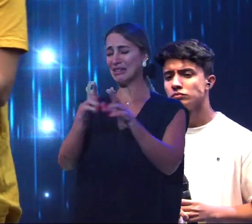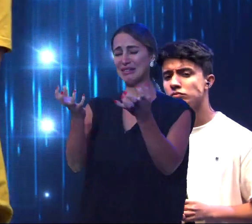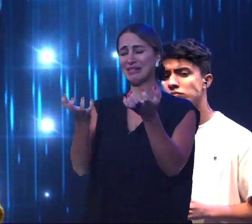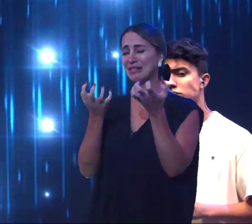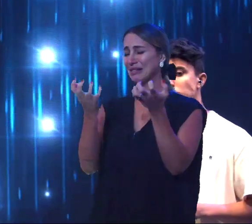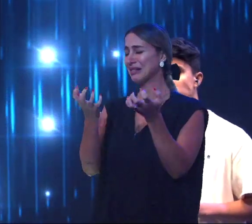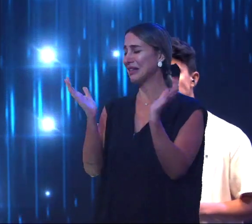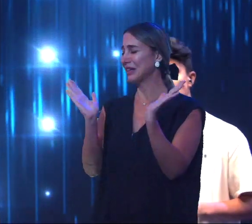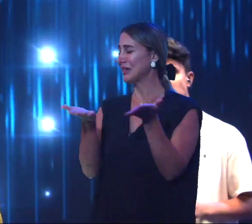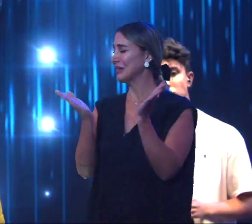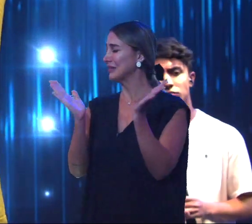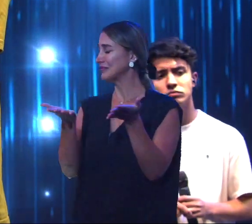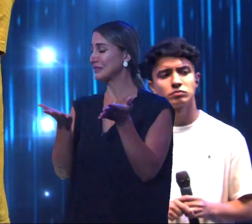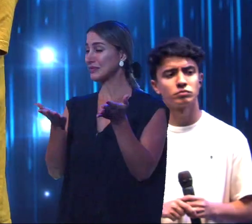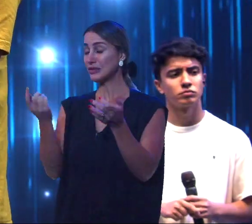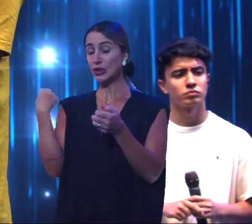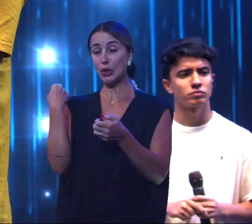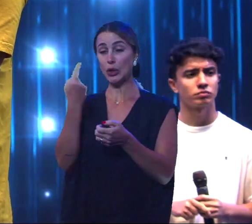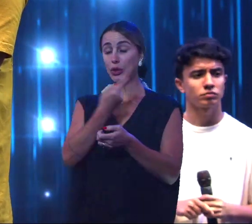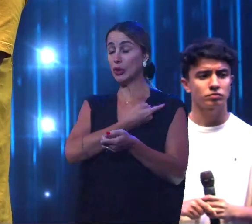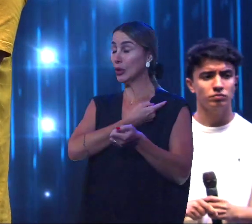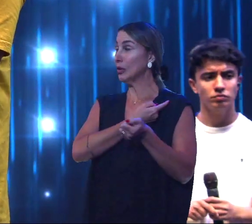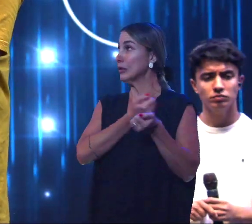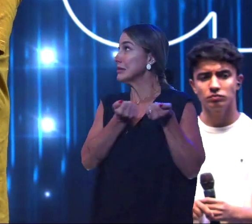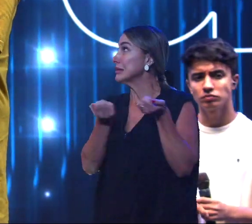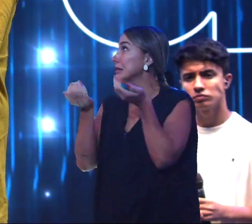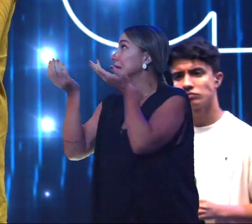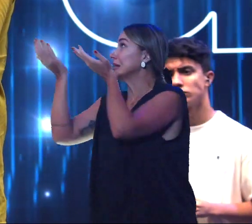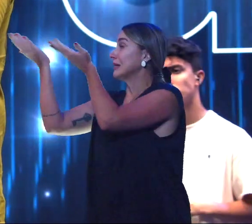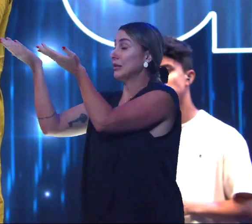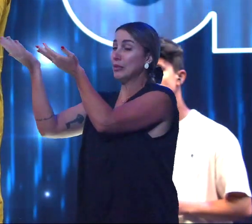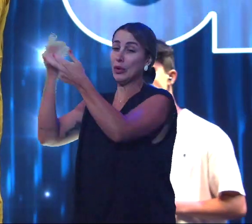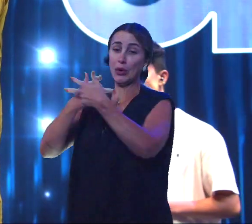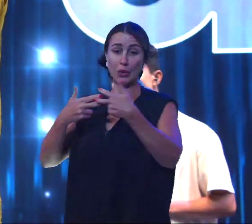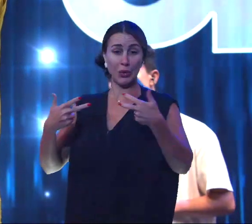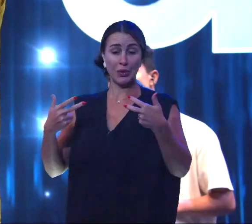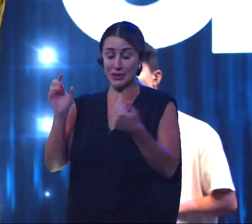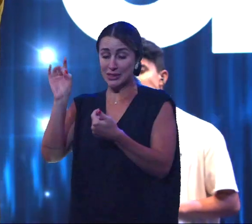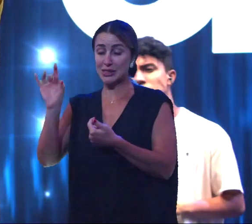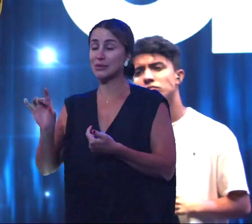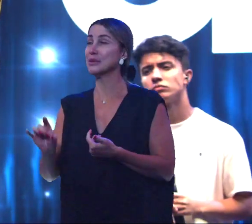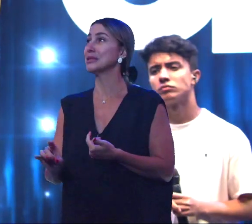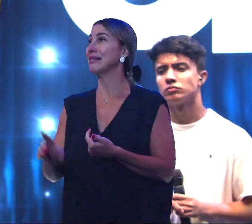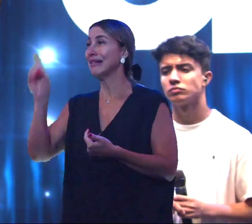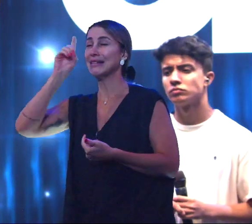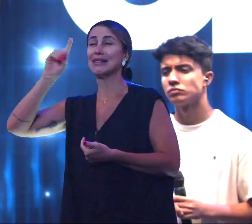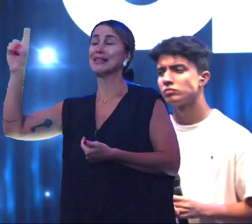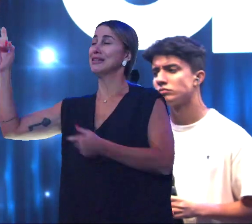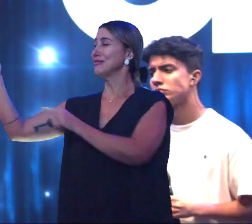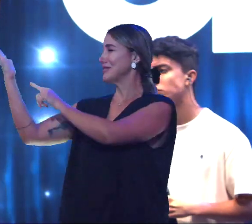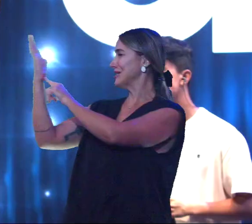Quando nós entregamos aquilo que é tão precioso para nós, Deus se revela de uma maneira maravilhosa.